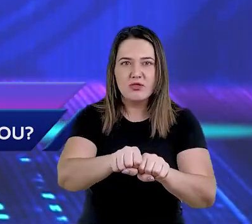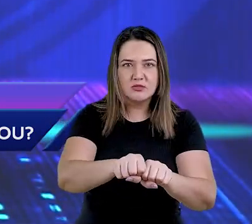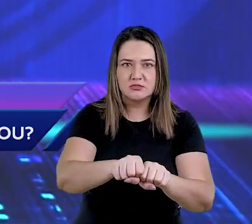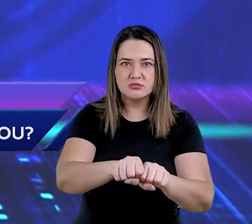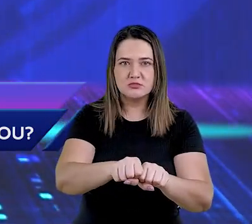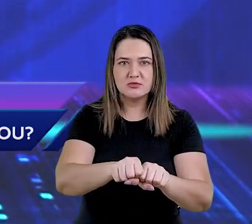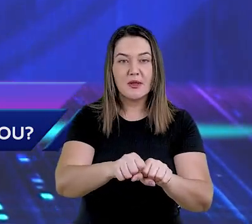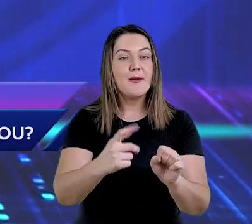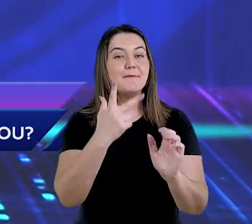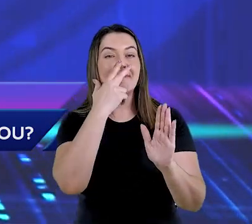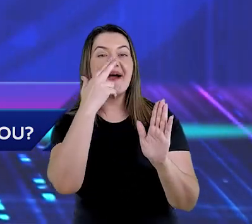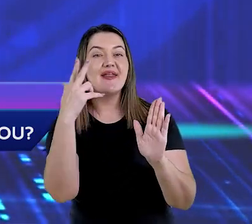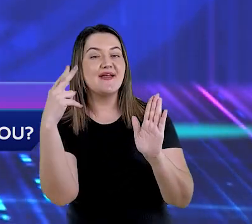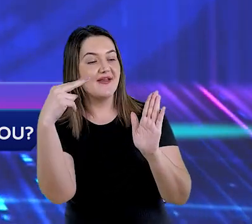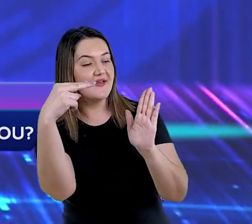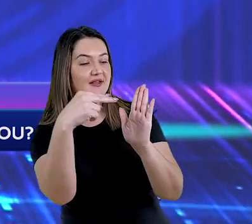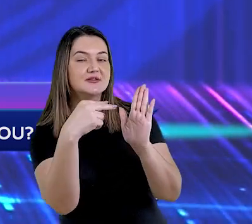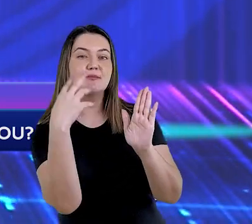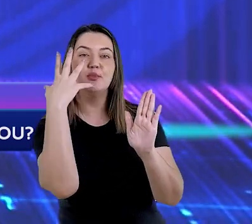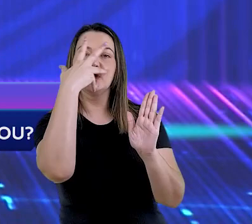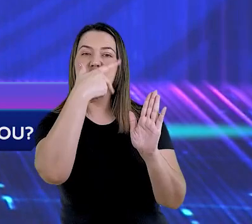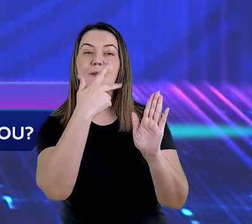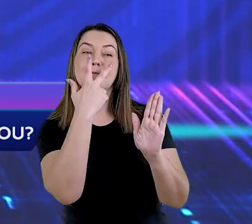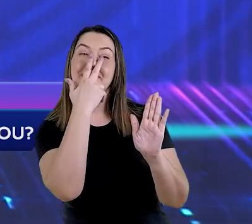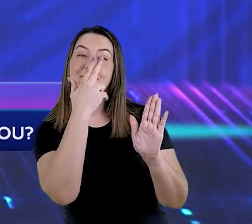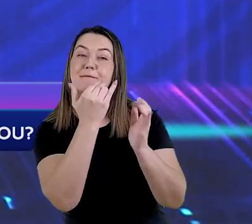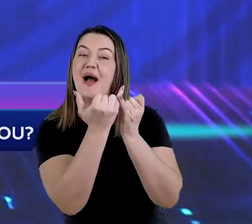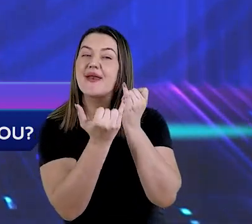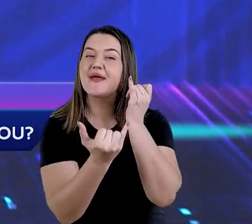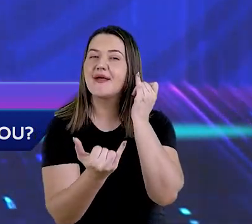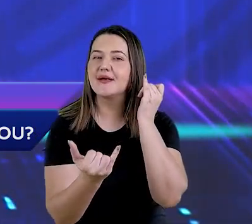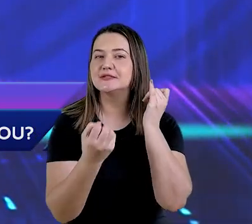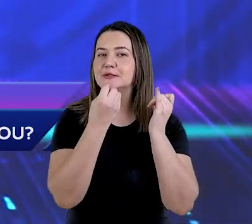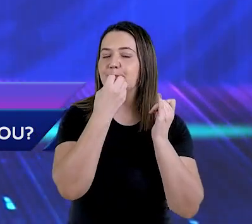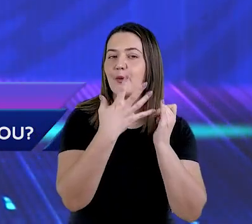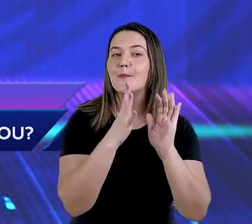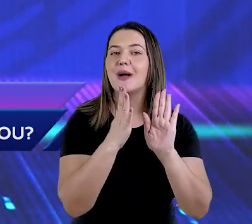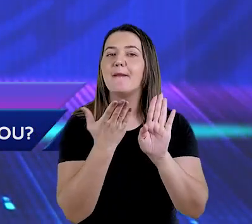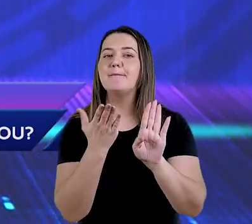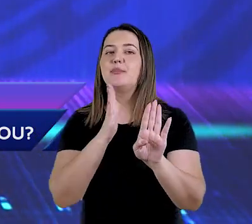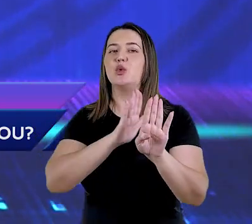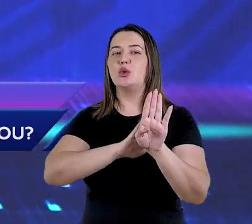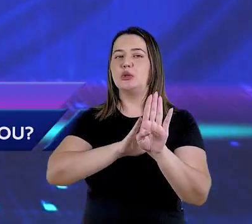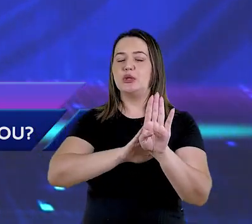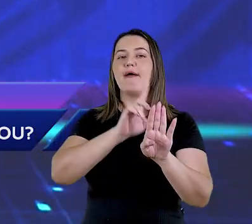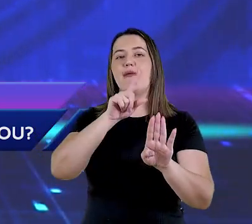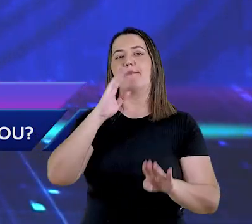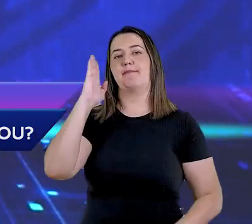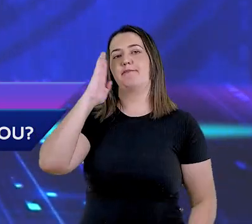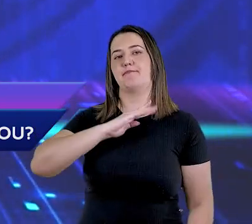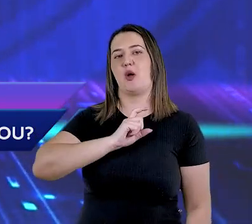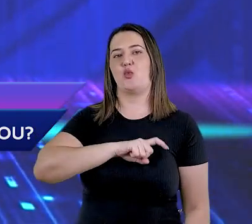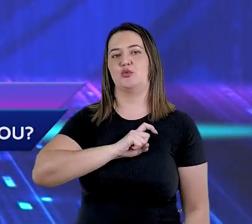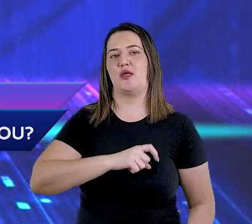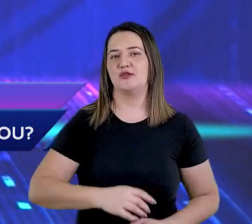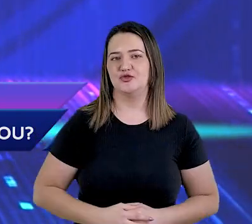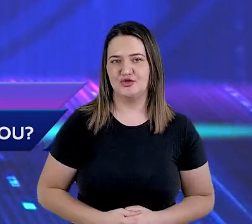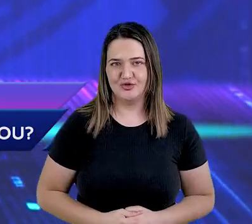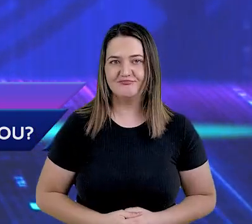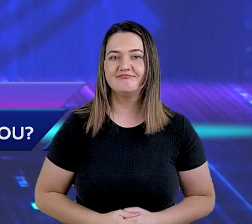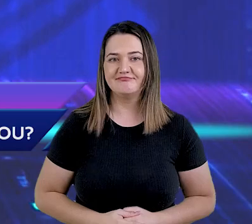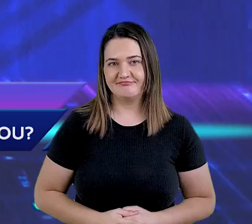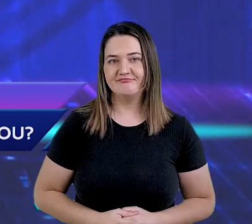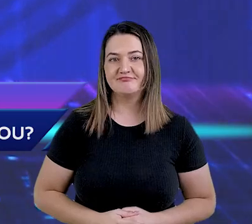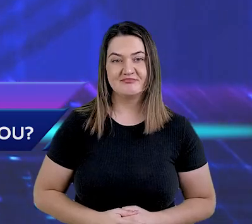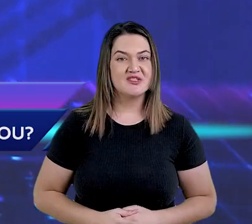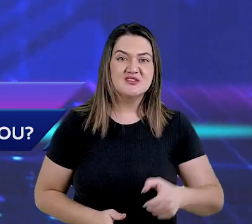agarrar a presa, destruir, para matar, para roubar, que é o que ele faz, que é o que ele tem feito, e que